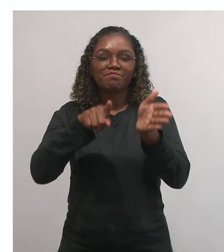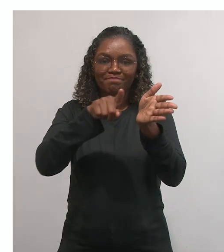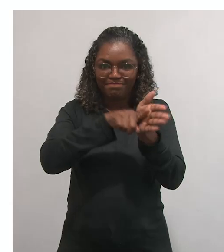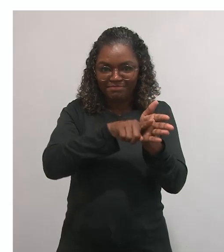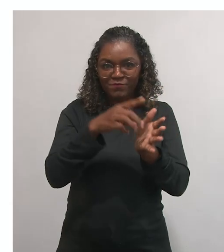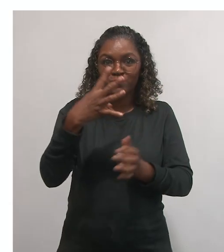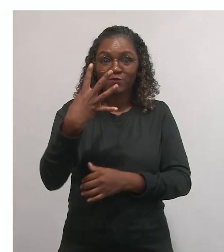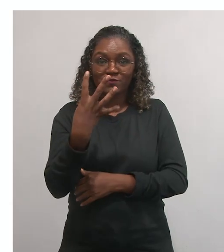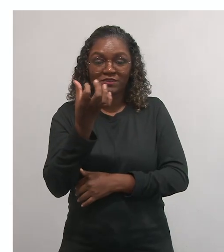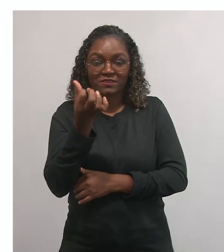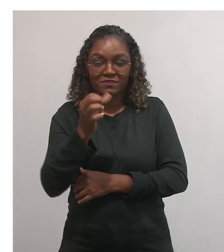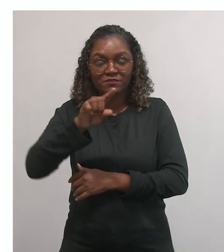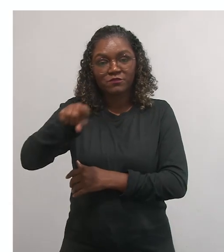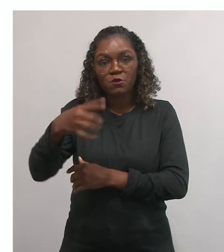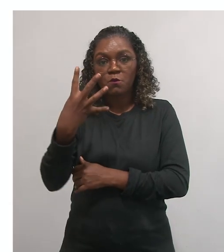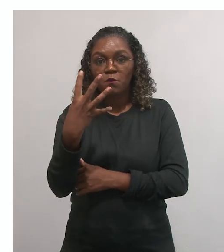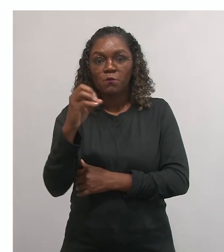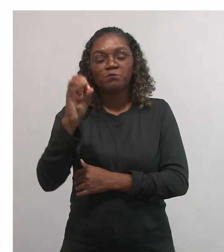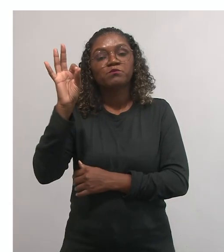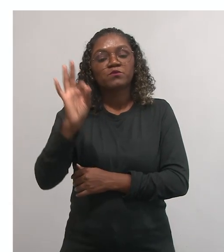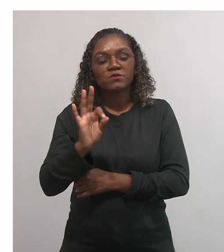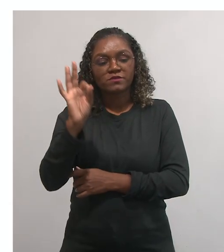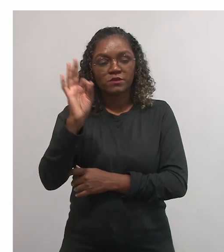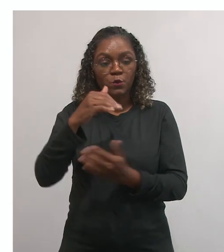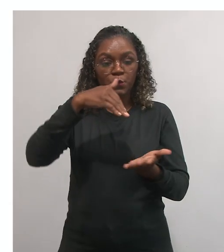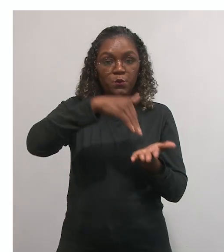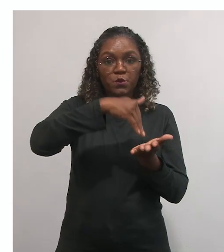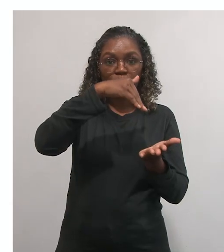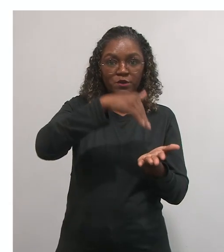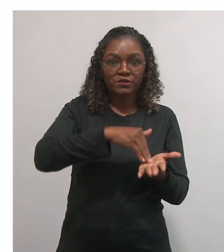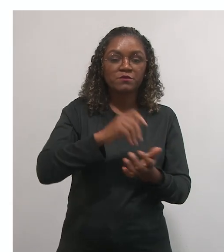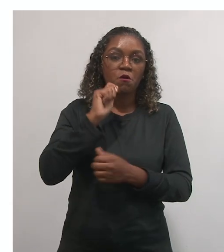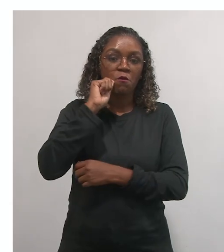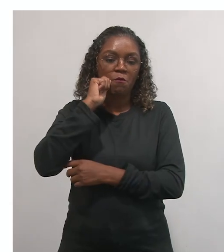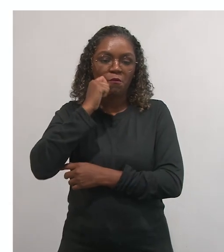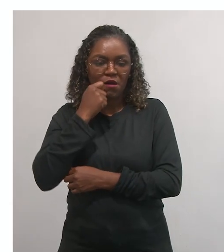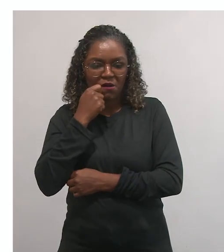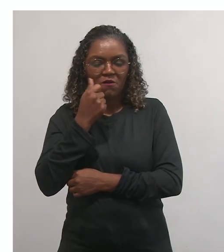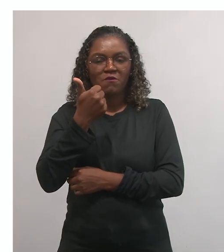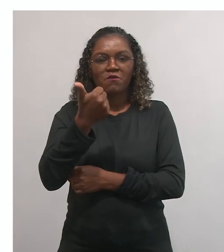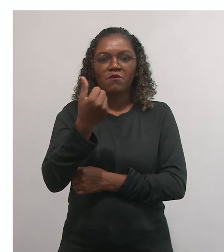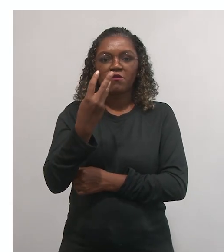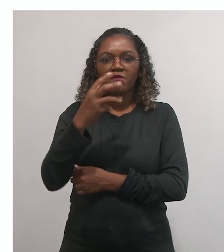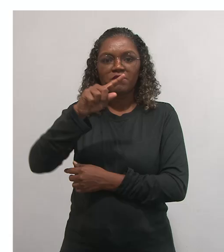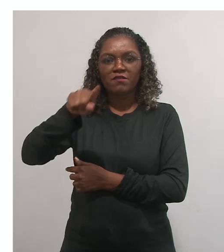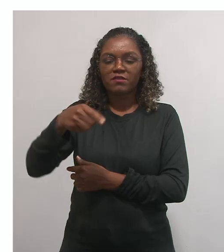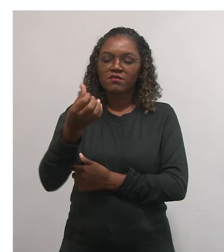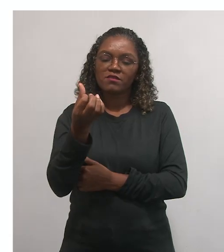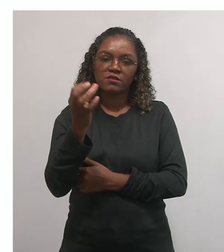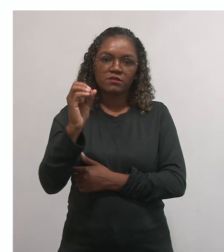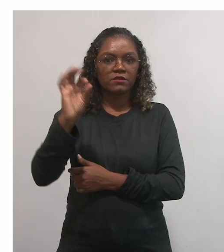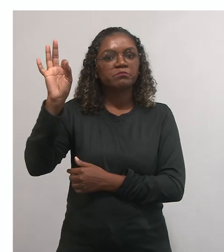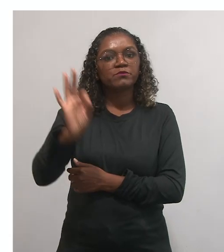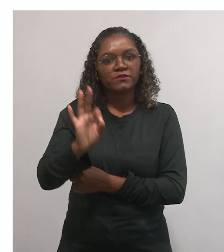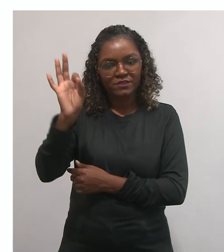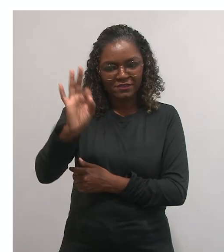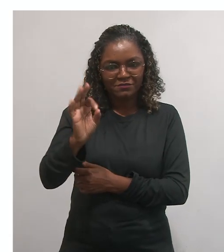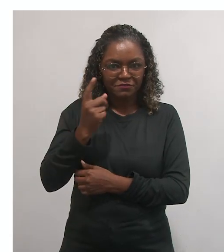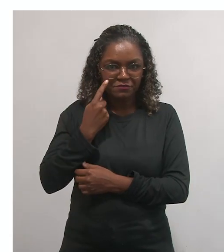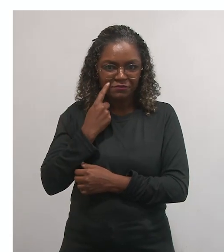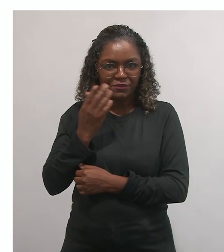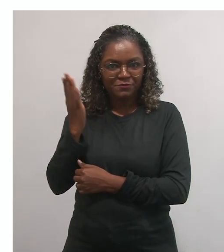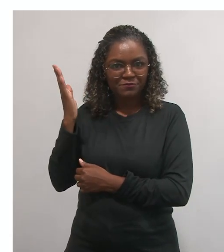negativa e o último pão aqui teve uma margem de 13,60 então